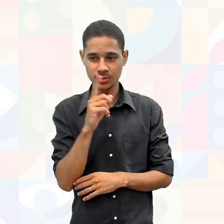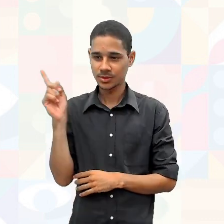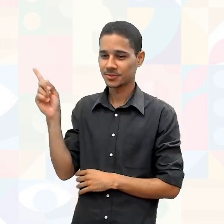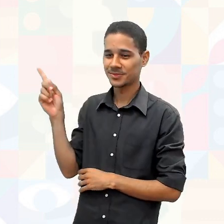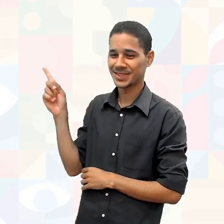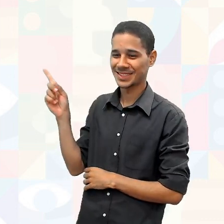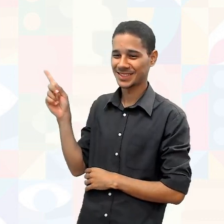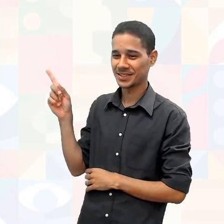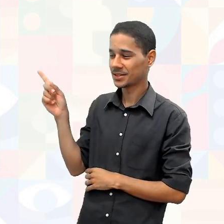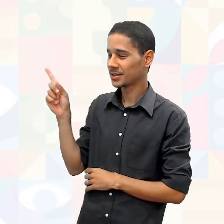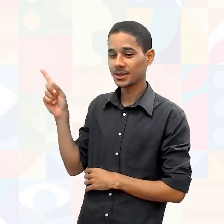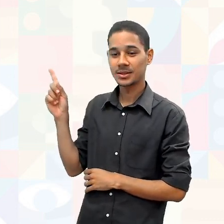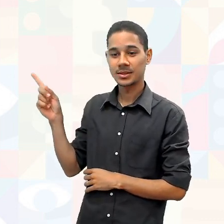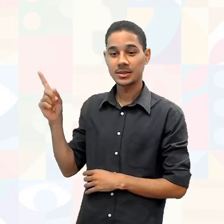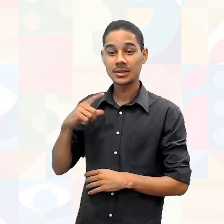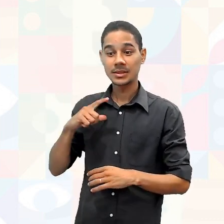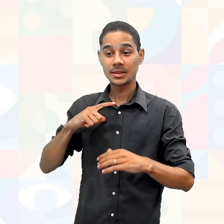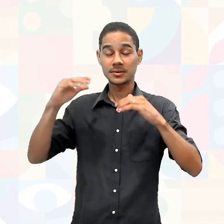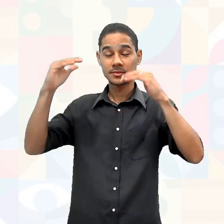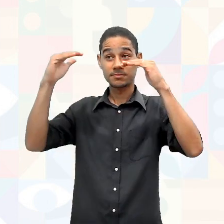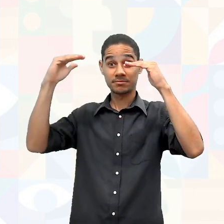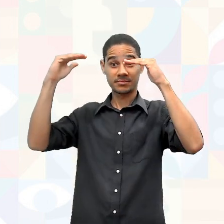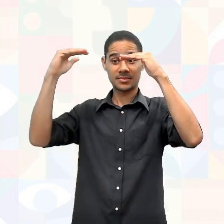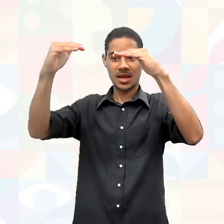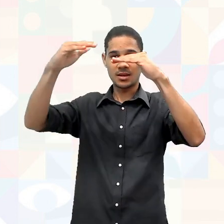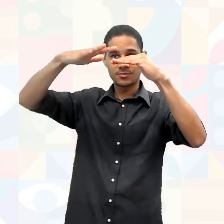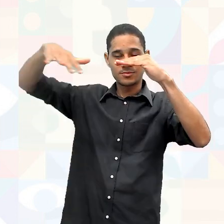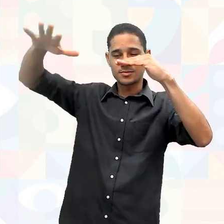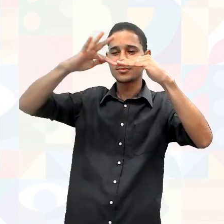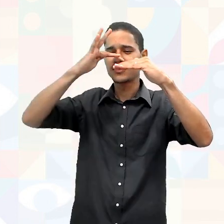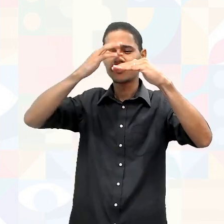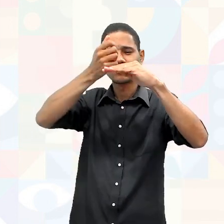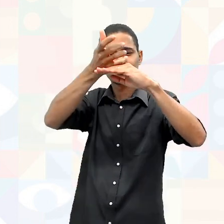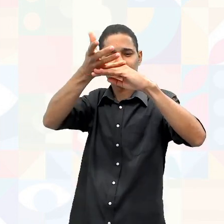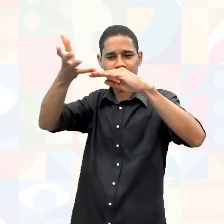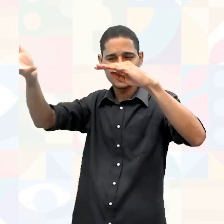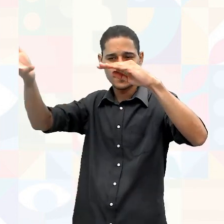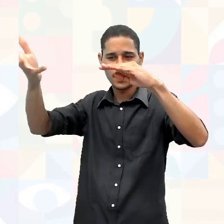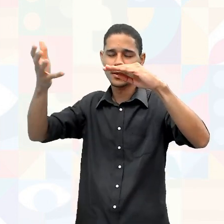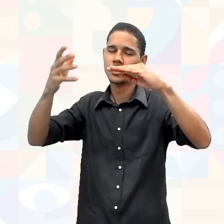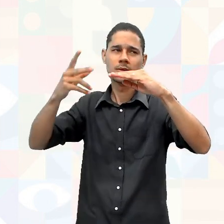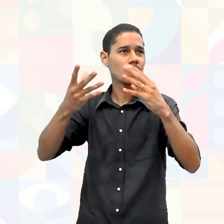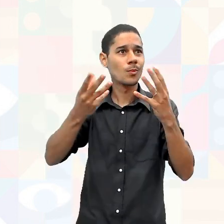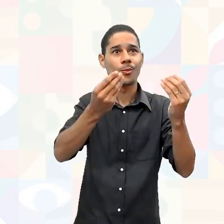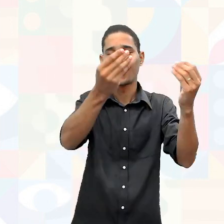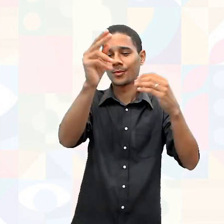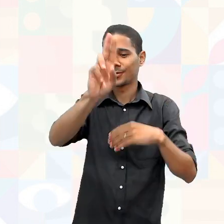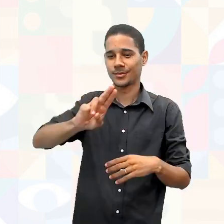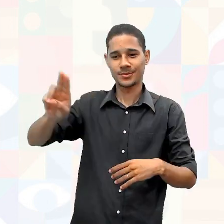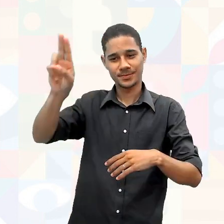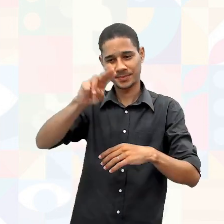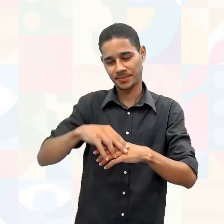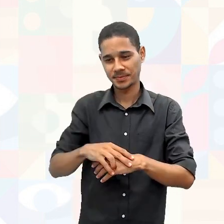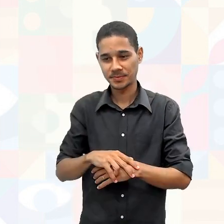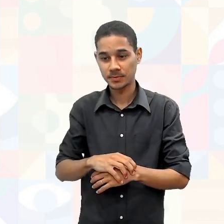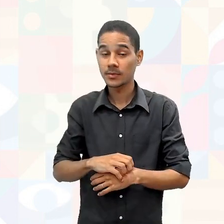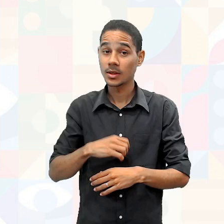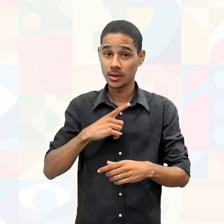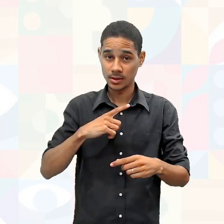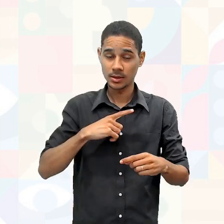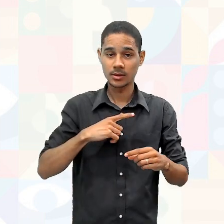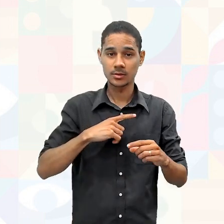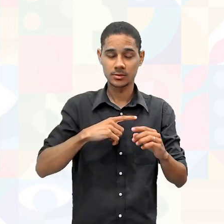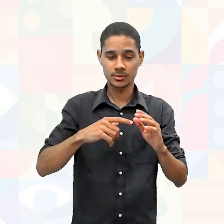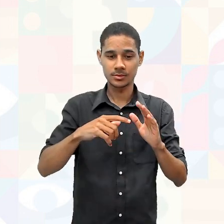de um teto-jardim, né? O teto-jardim tem se utilizado muito ultimamente, né? Inclusive existe uma legislação